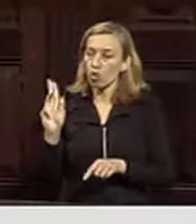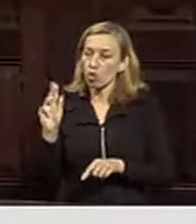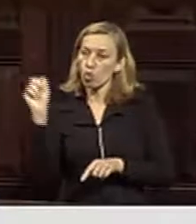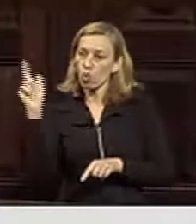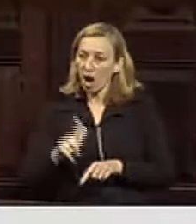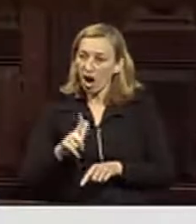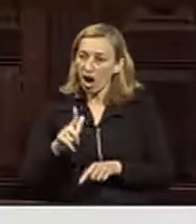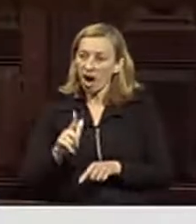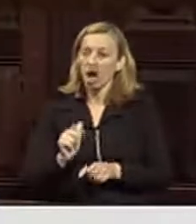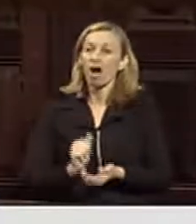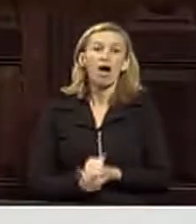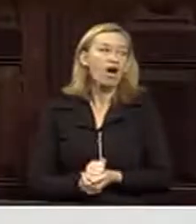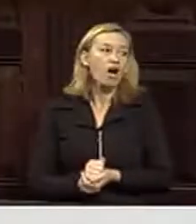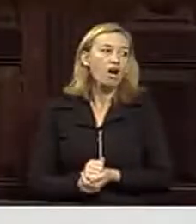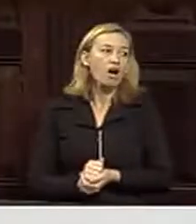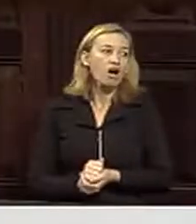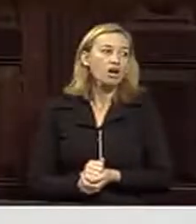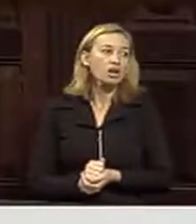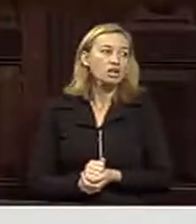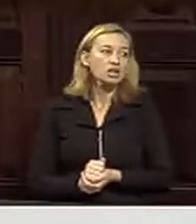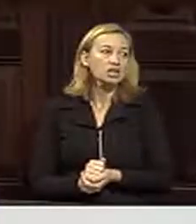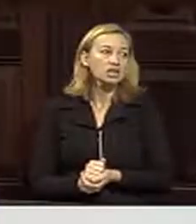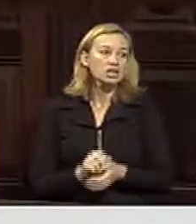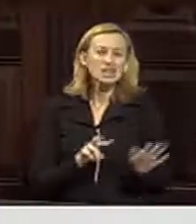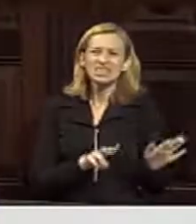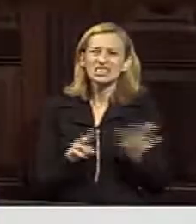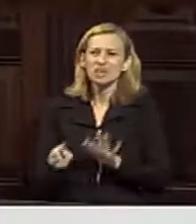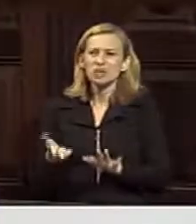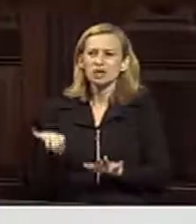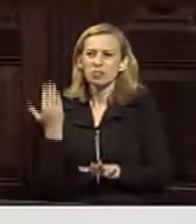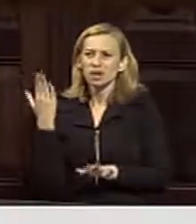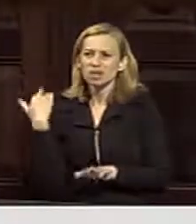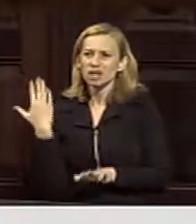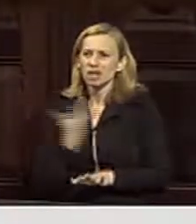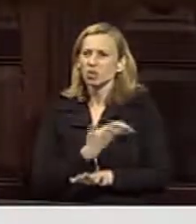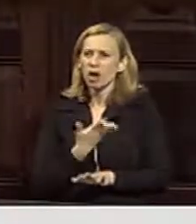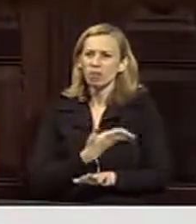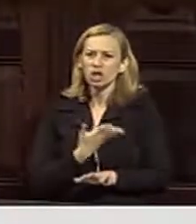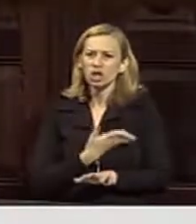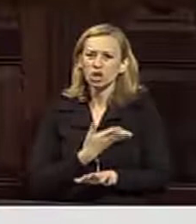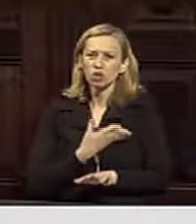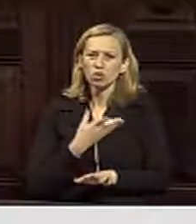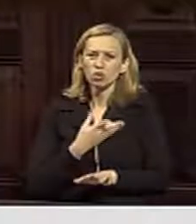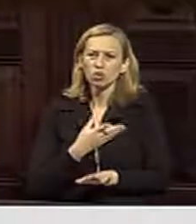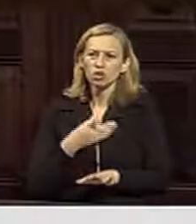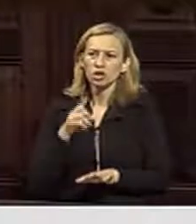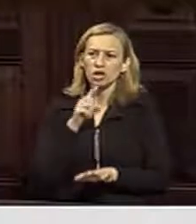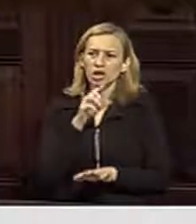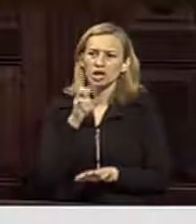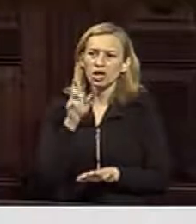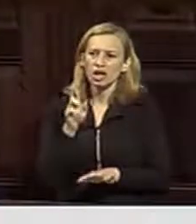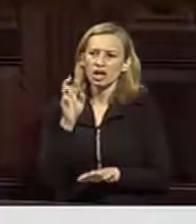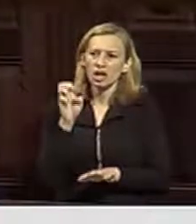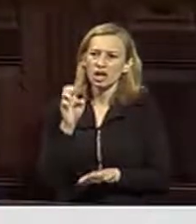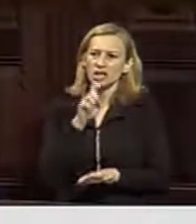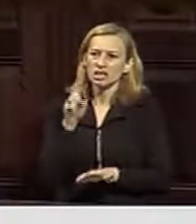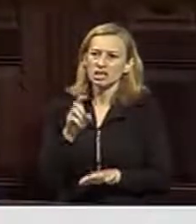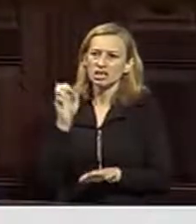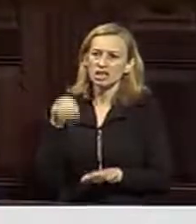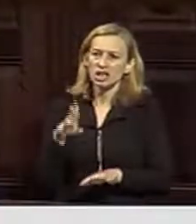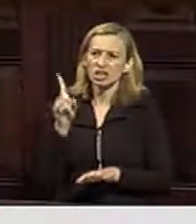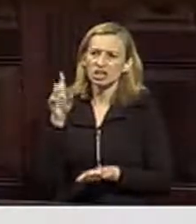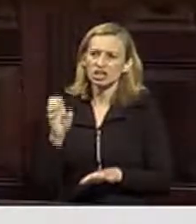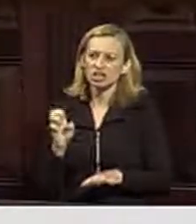semana passada o vereador Rafael Santana, Saldanha, nosso companheiro de Resende, fotos da estrada que